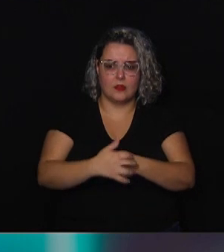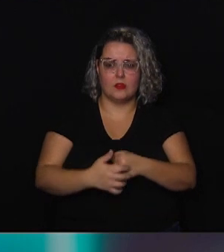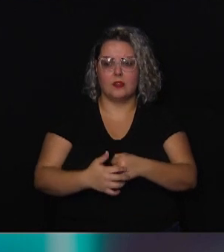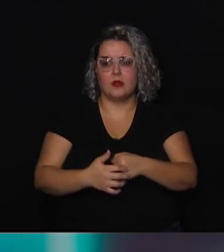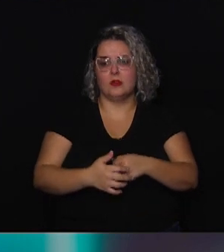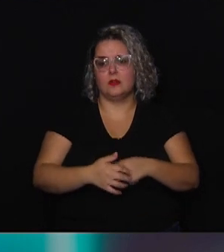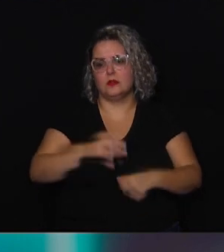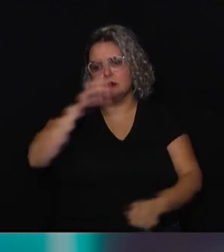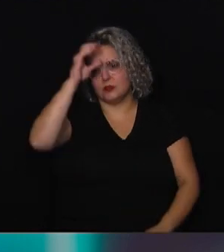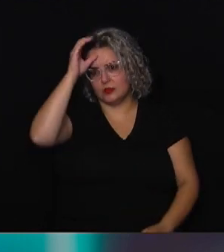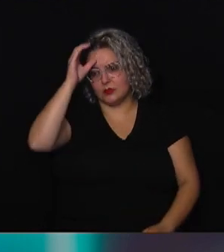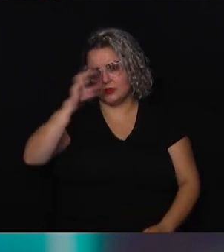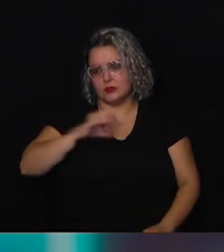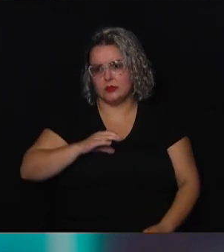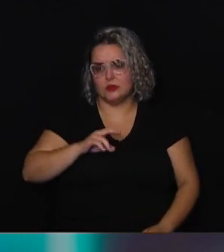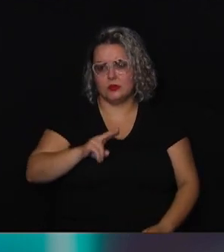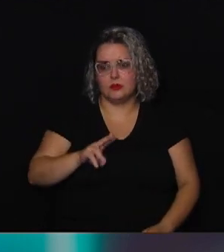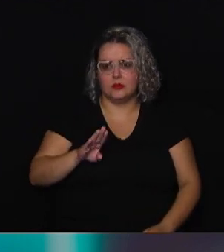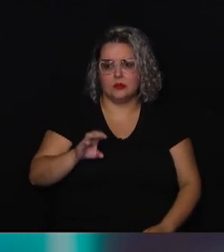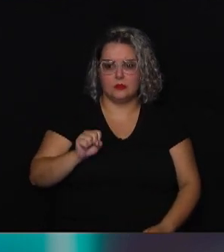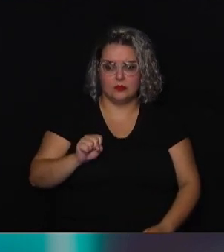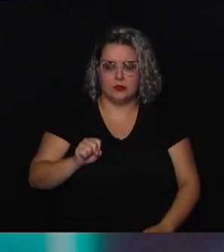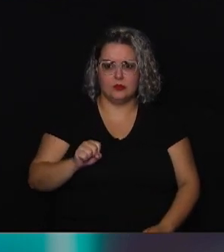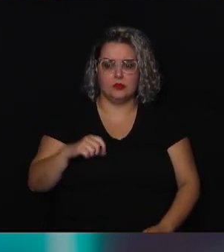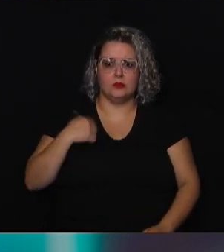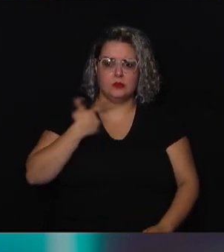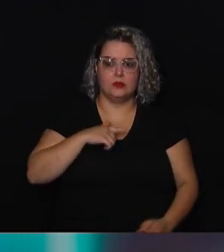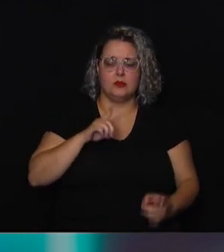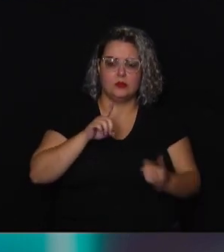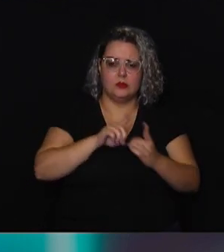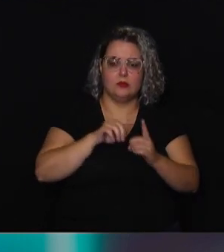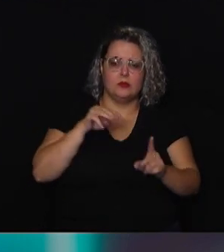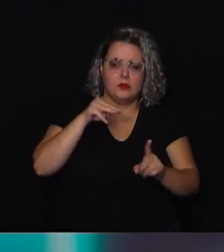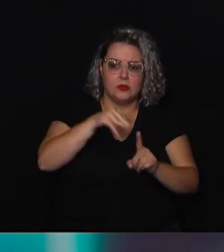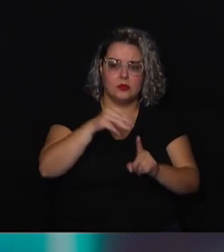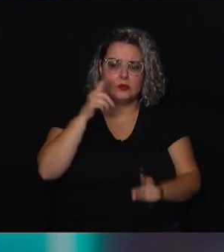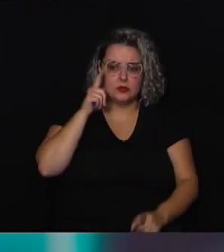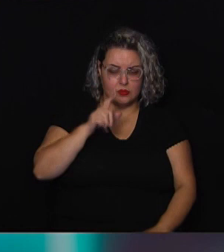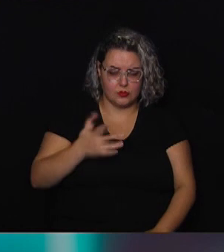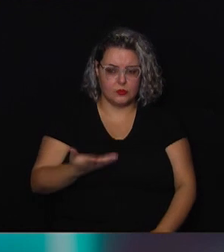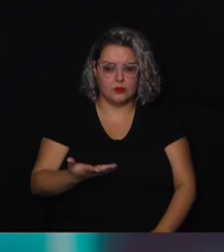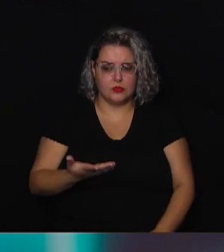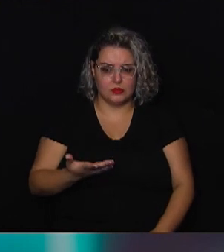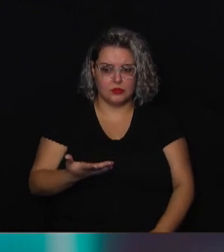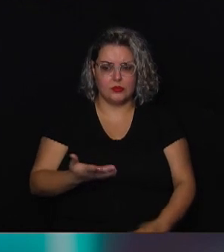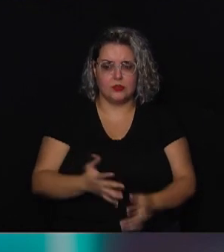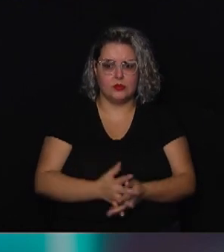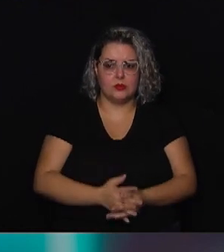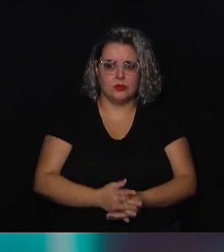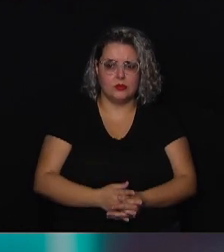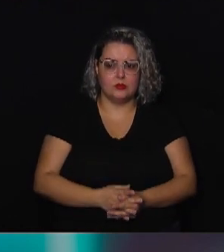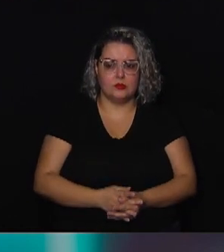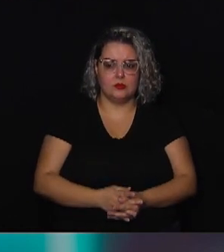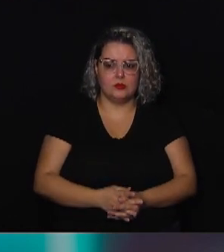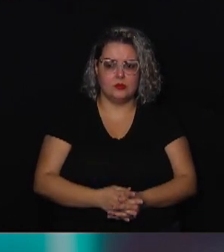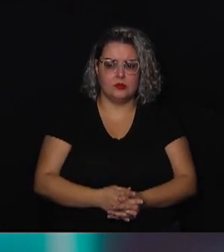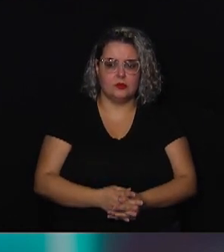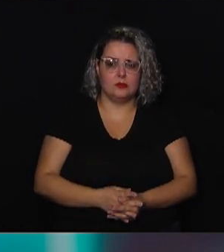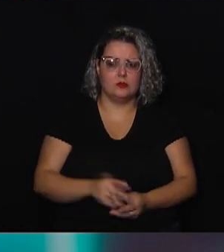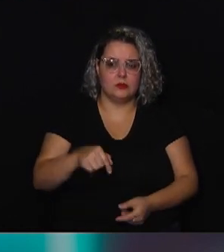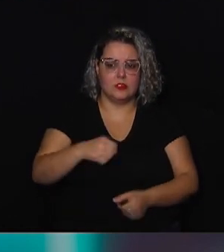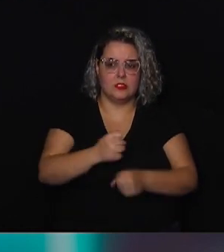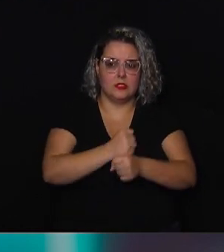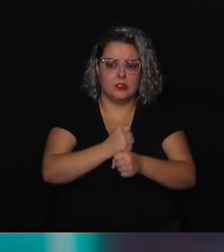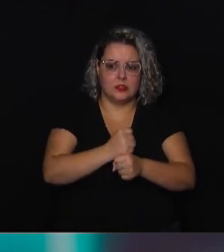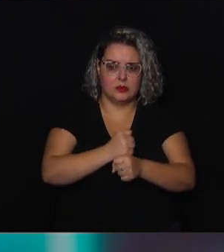básica, que nós também estamos muito próximos de atingir essa meta, e que, para este ano,